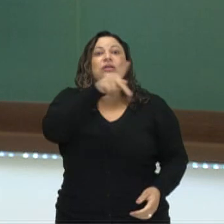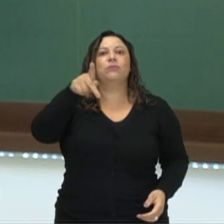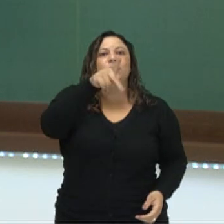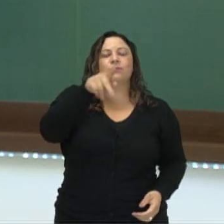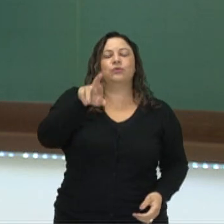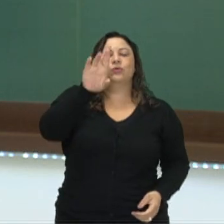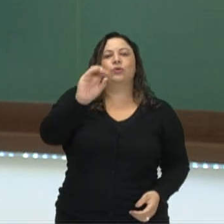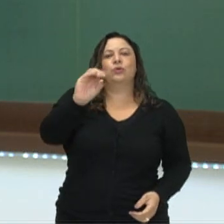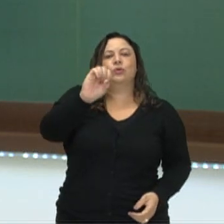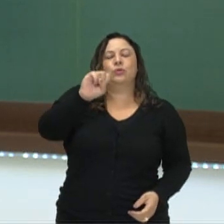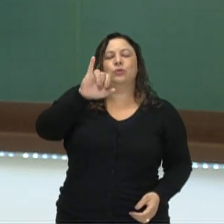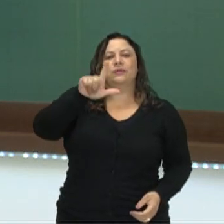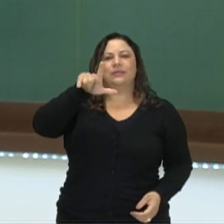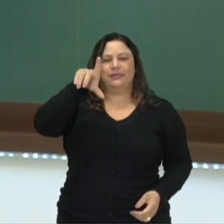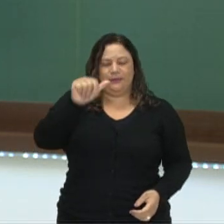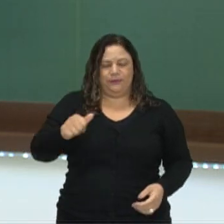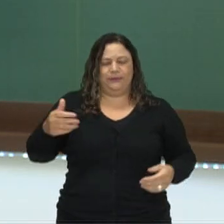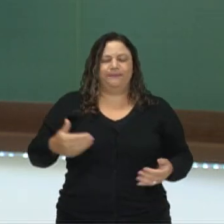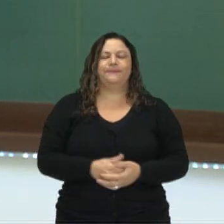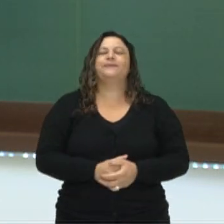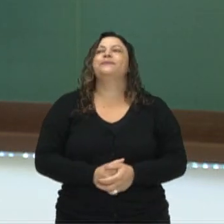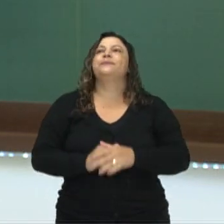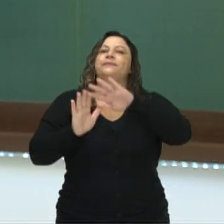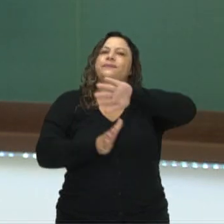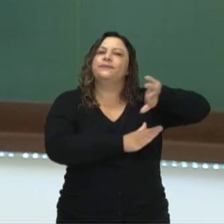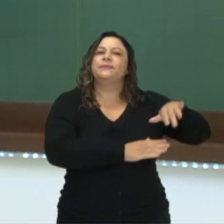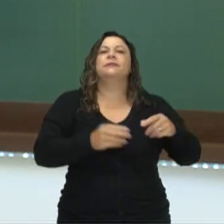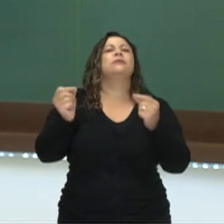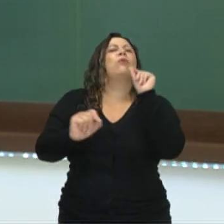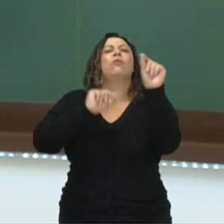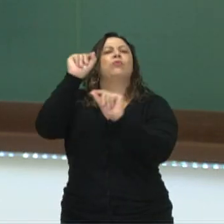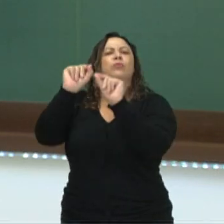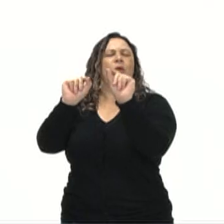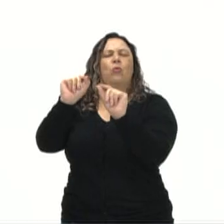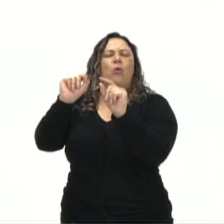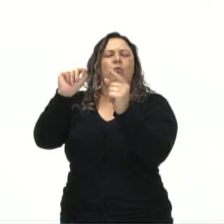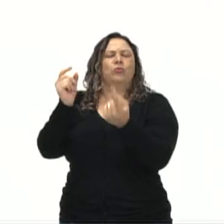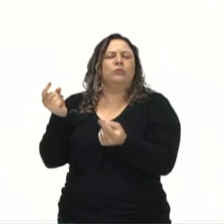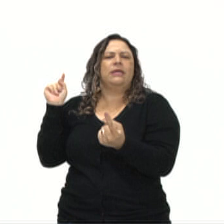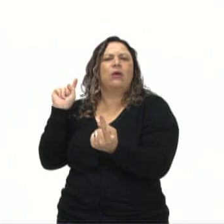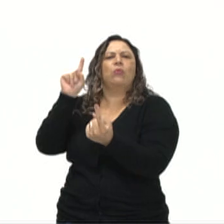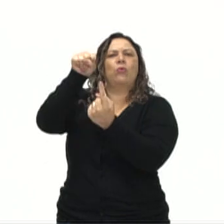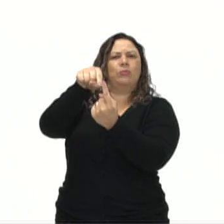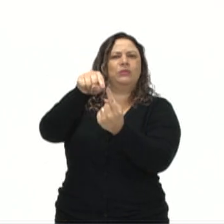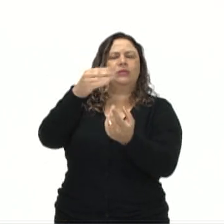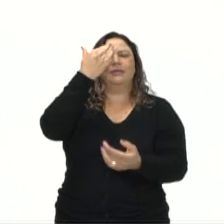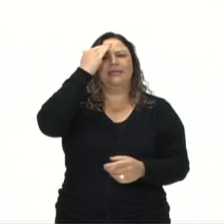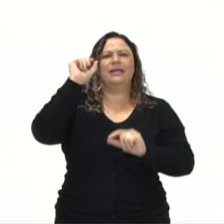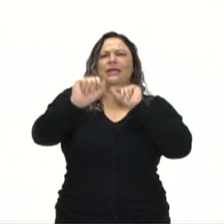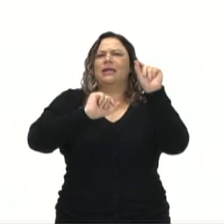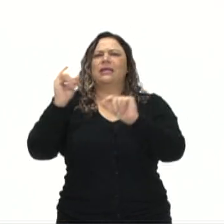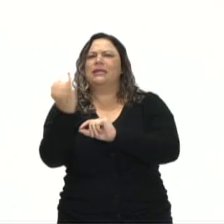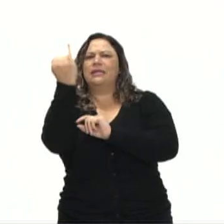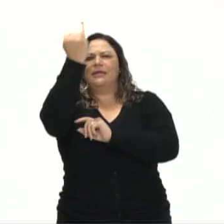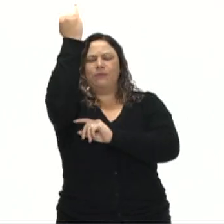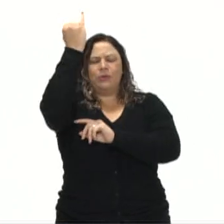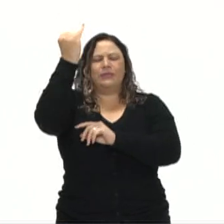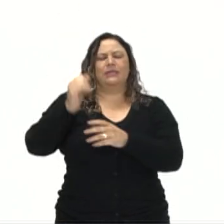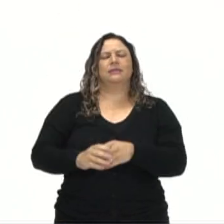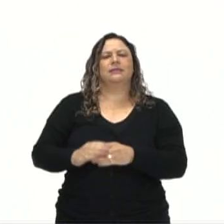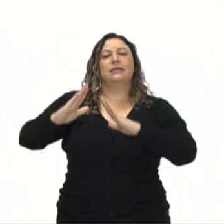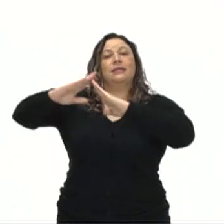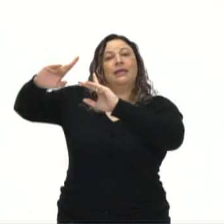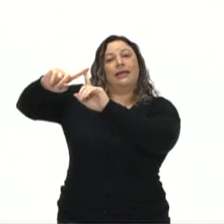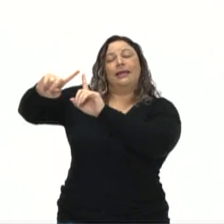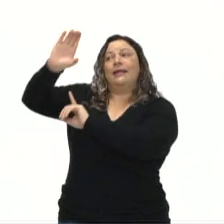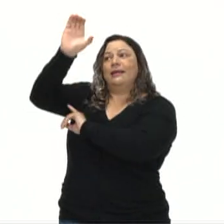motivo, os objetivos, melhor dizendo, da nossa aula de hoje? Compreender a importância da Igreja Católica